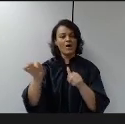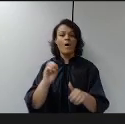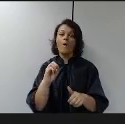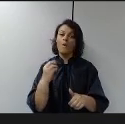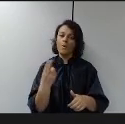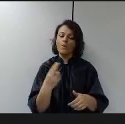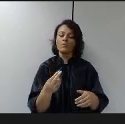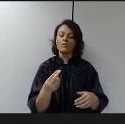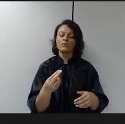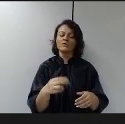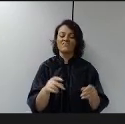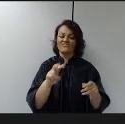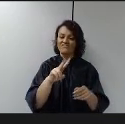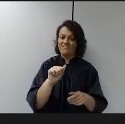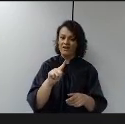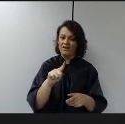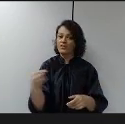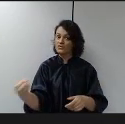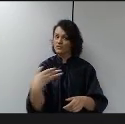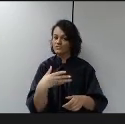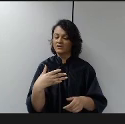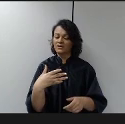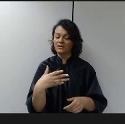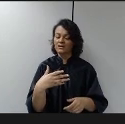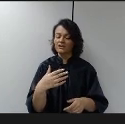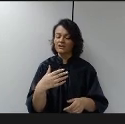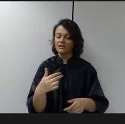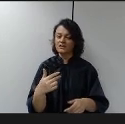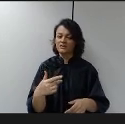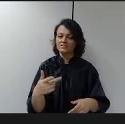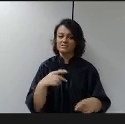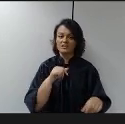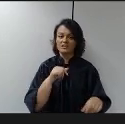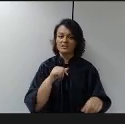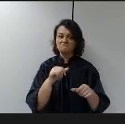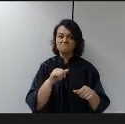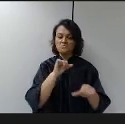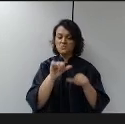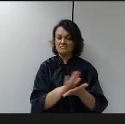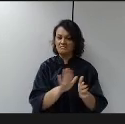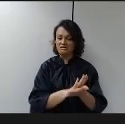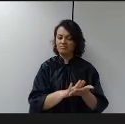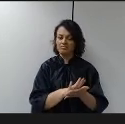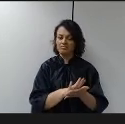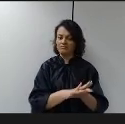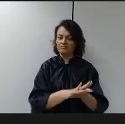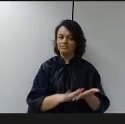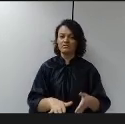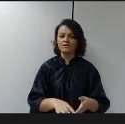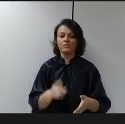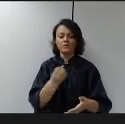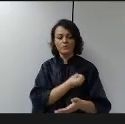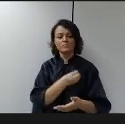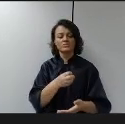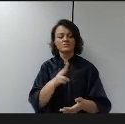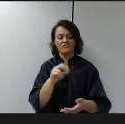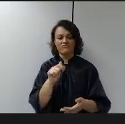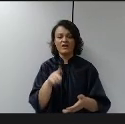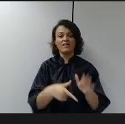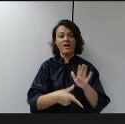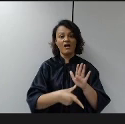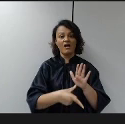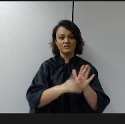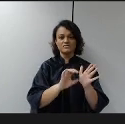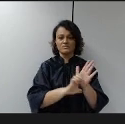não gera qualquer alteração no número de vagas inicialmente previstas. Assim, com